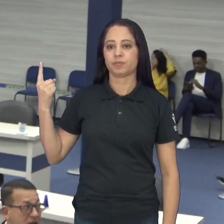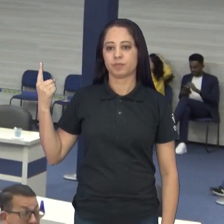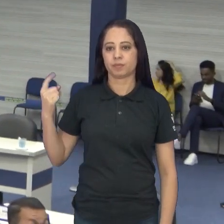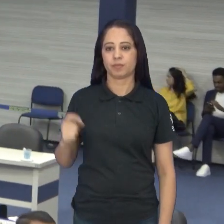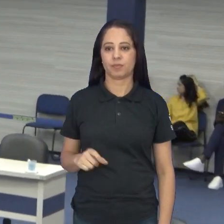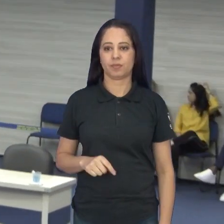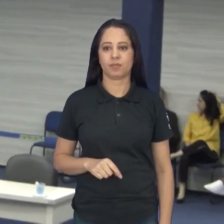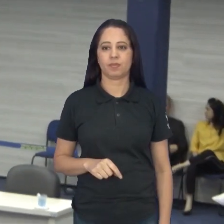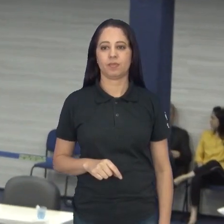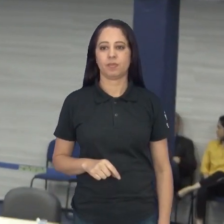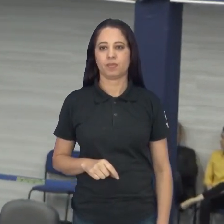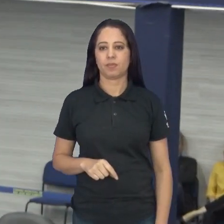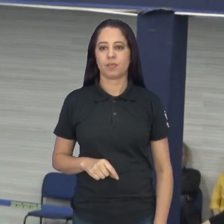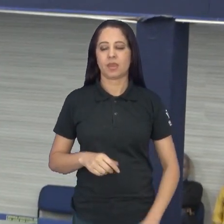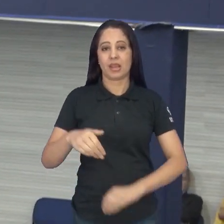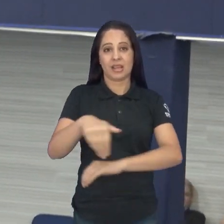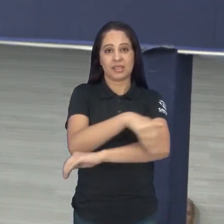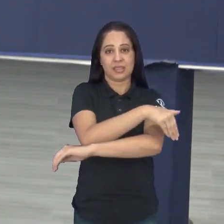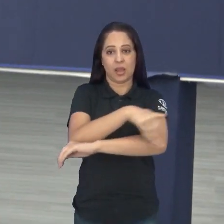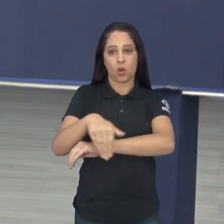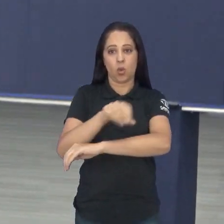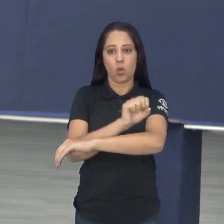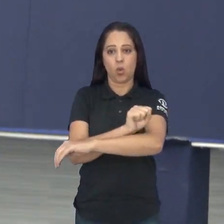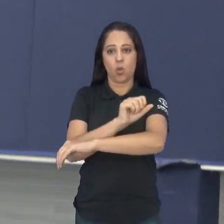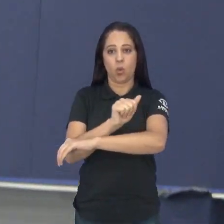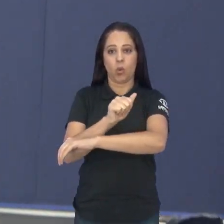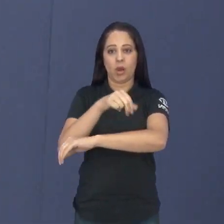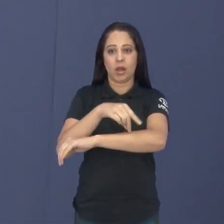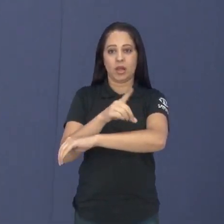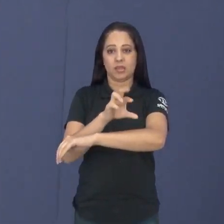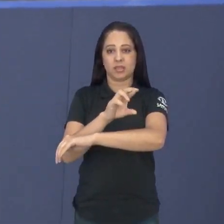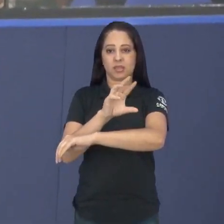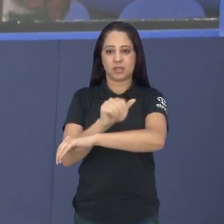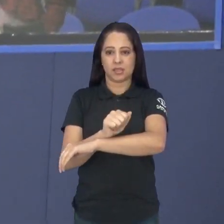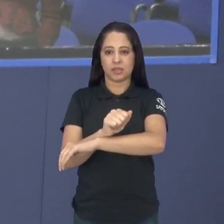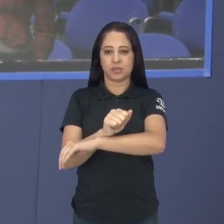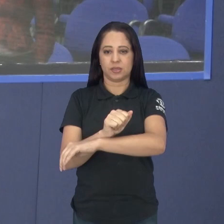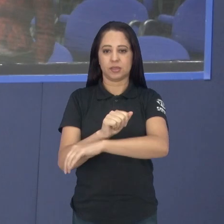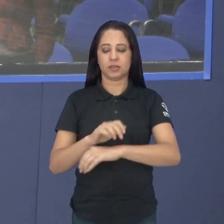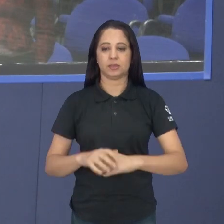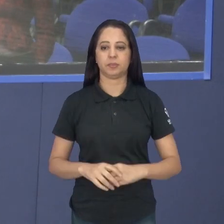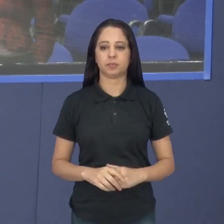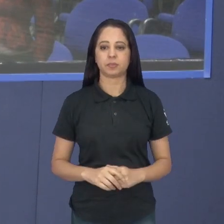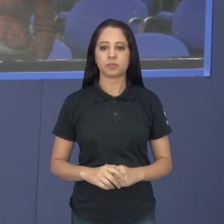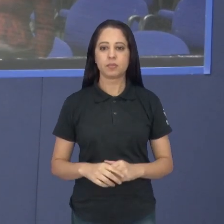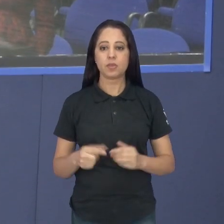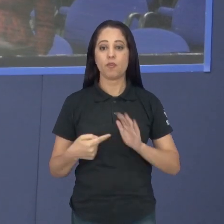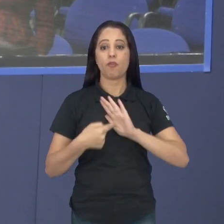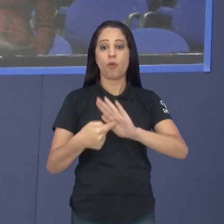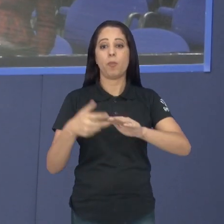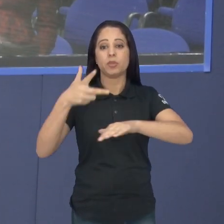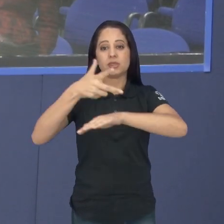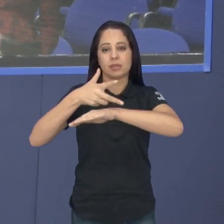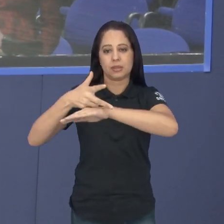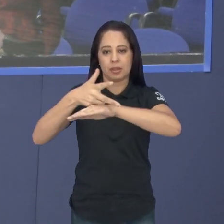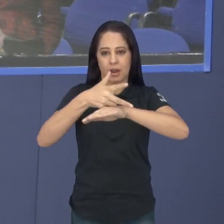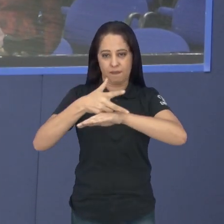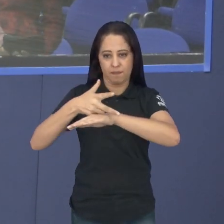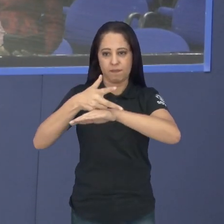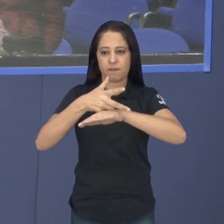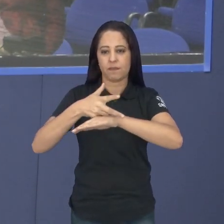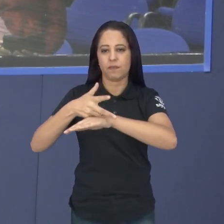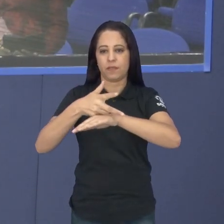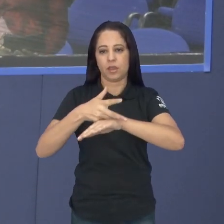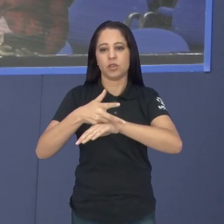da Travessa Sandra Rebeca, não é isso? Ah, eu vou passar o vídeo, não está na ordem, porque a gente já tinha